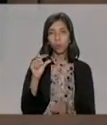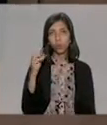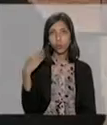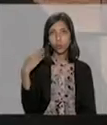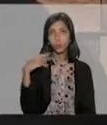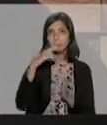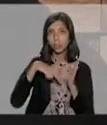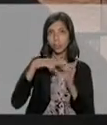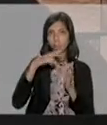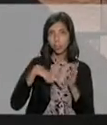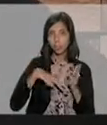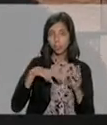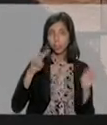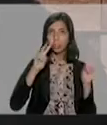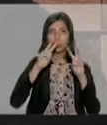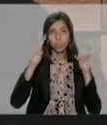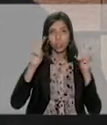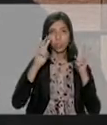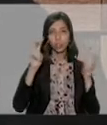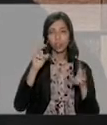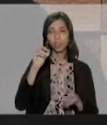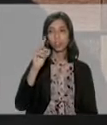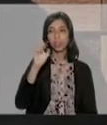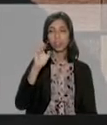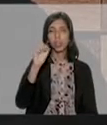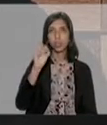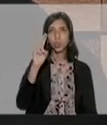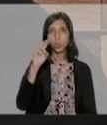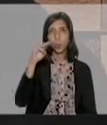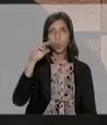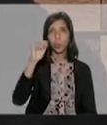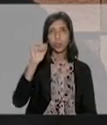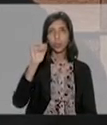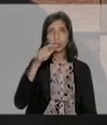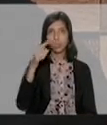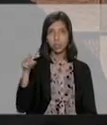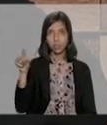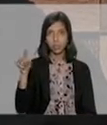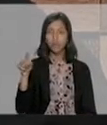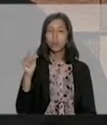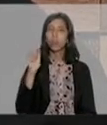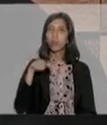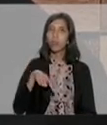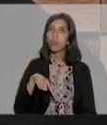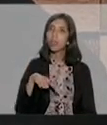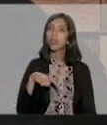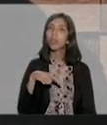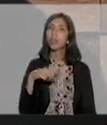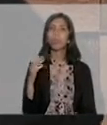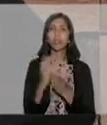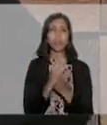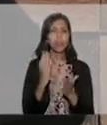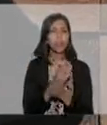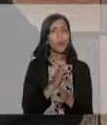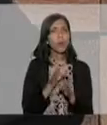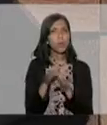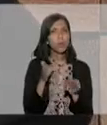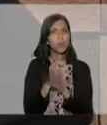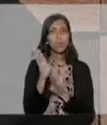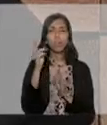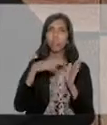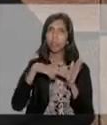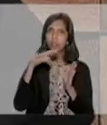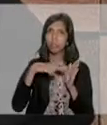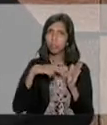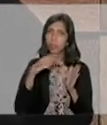foi o último livro que eu li, que chama-se Desumanização, que é do Walter Ugumãe, que é eu aconselho